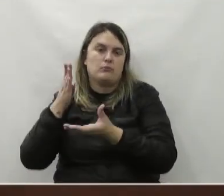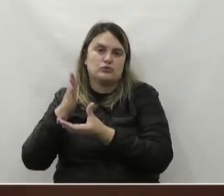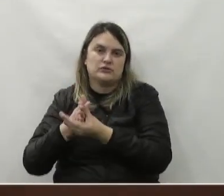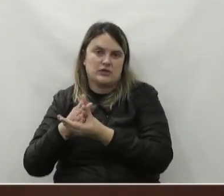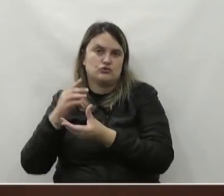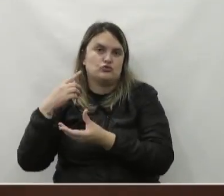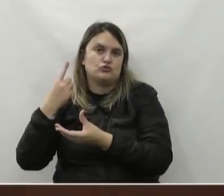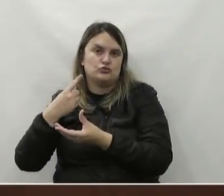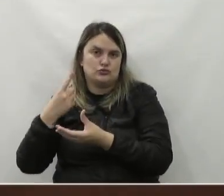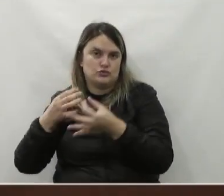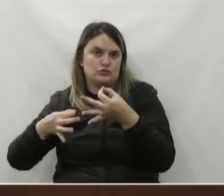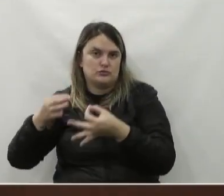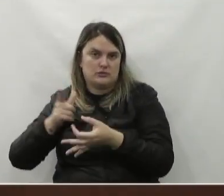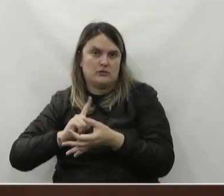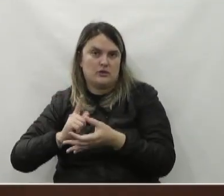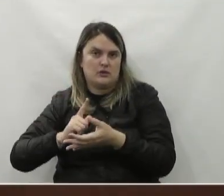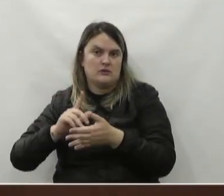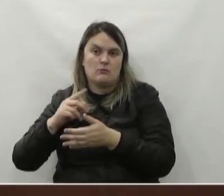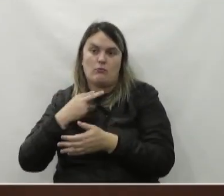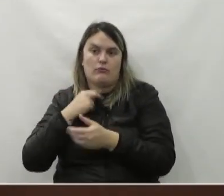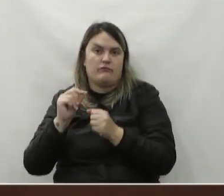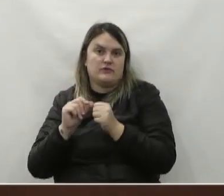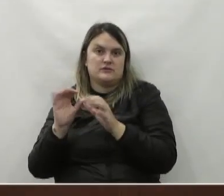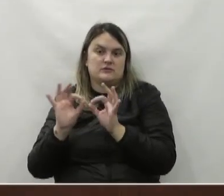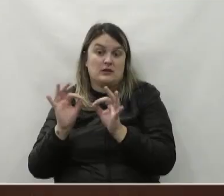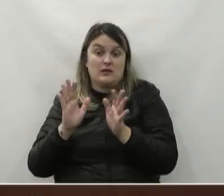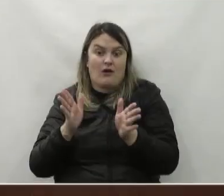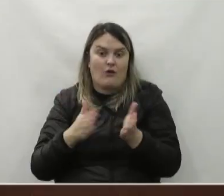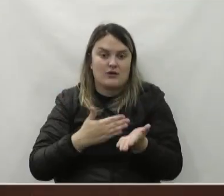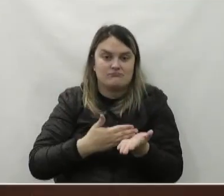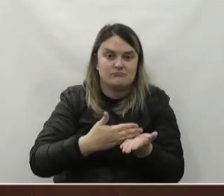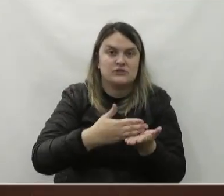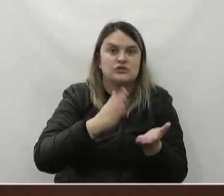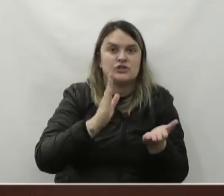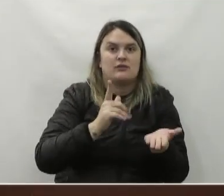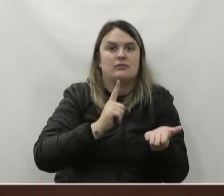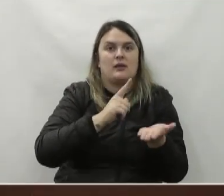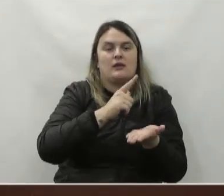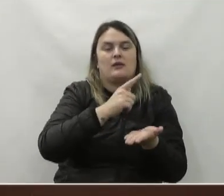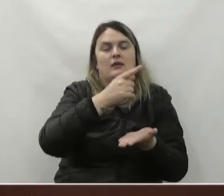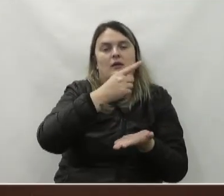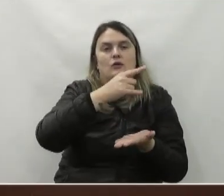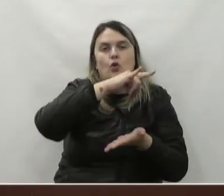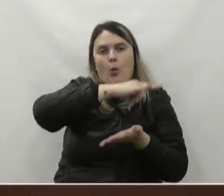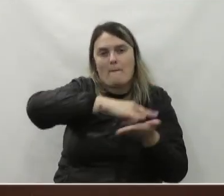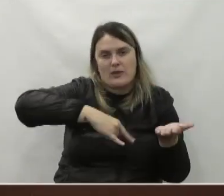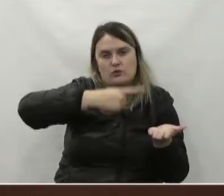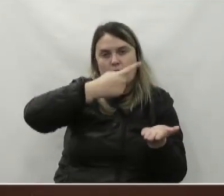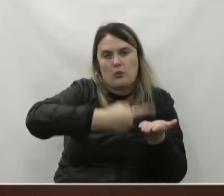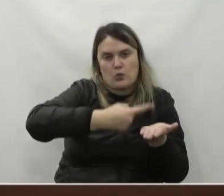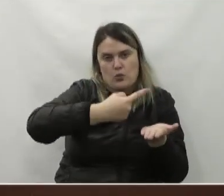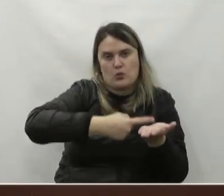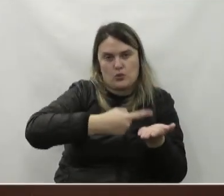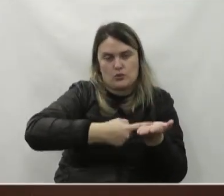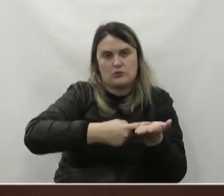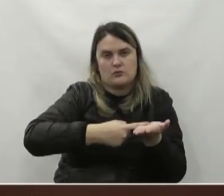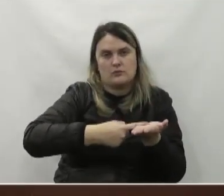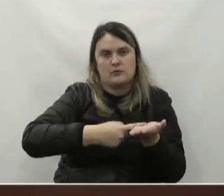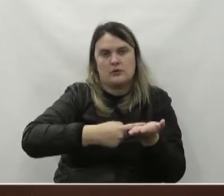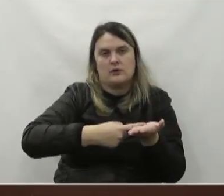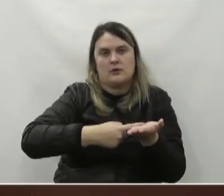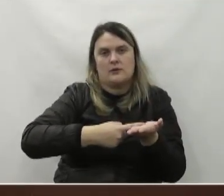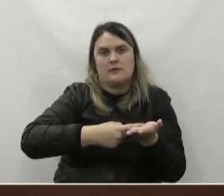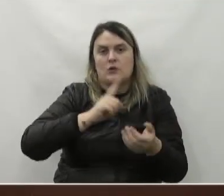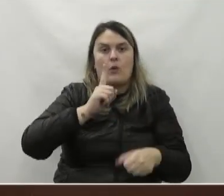aí em processo de justiça, né? Mas agora aí todos chegaram a um acordo, foi bem falado pelo vereador, né? Não foi